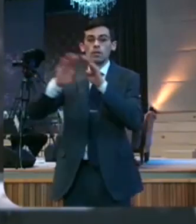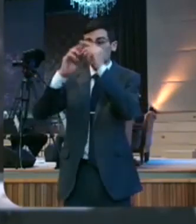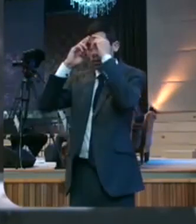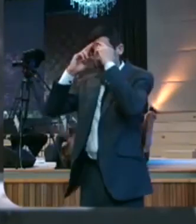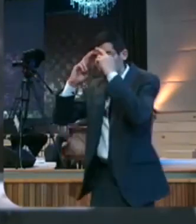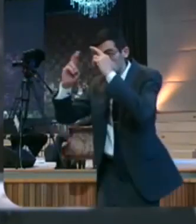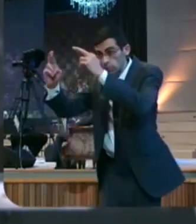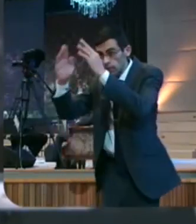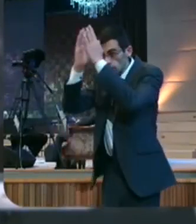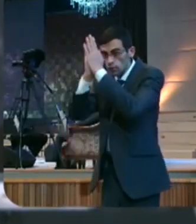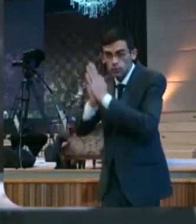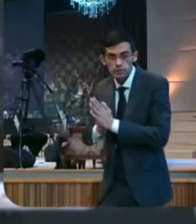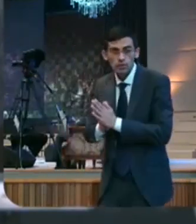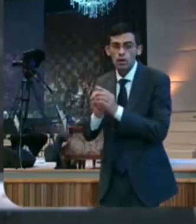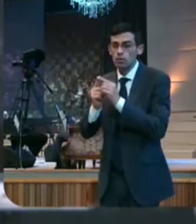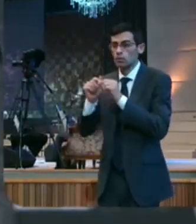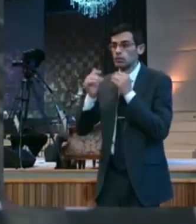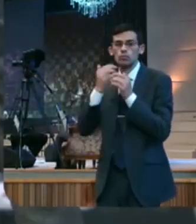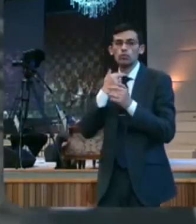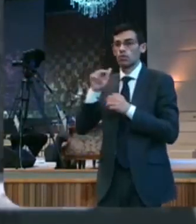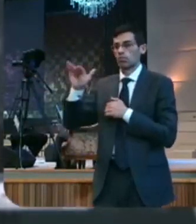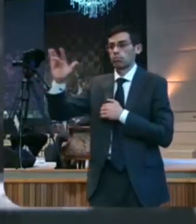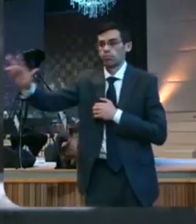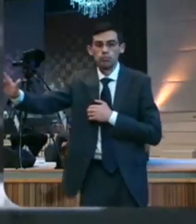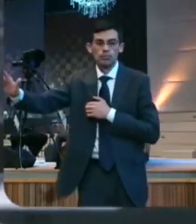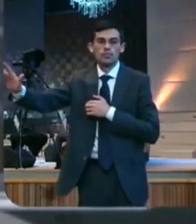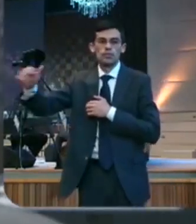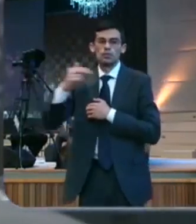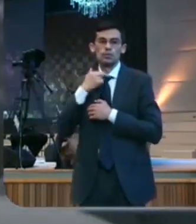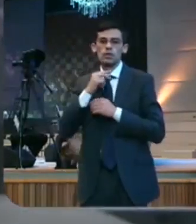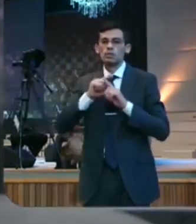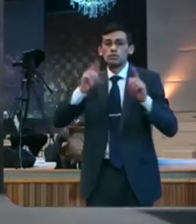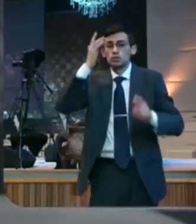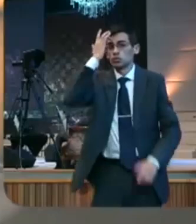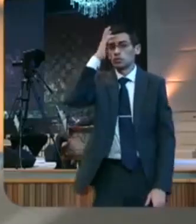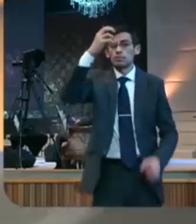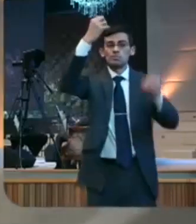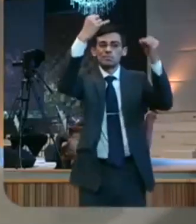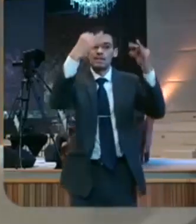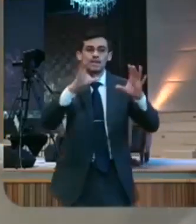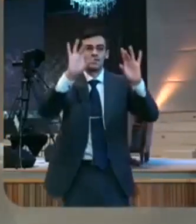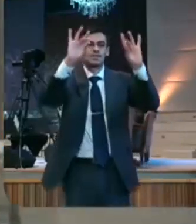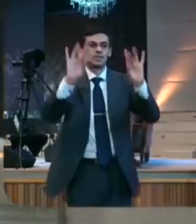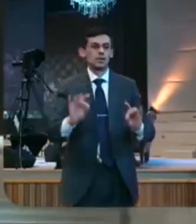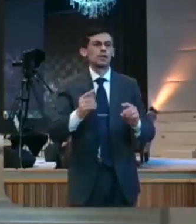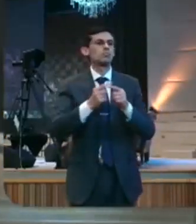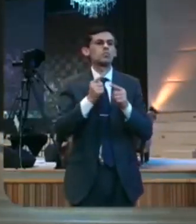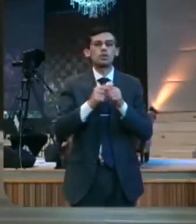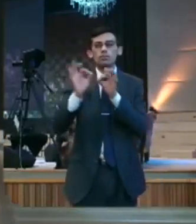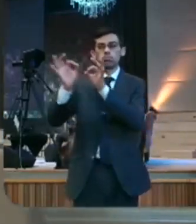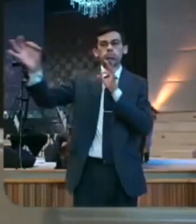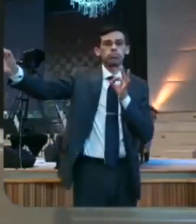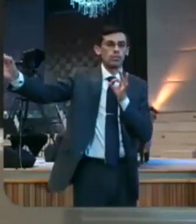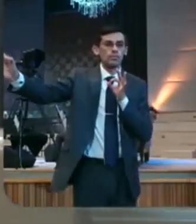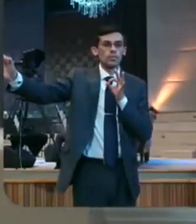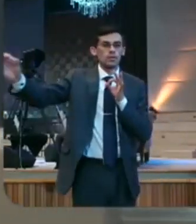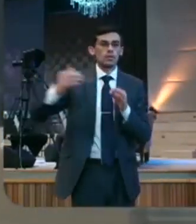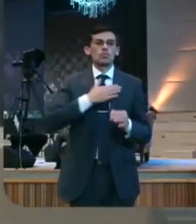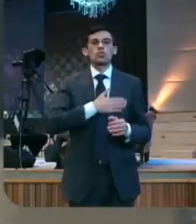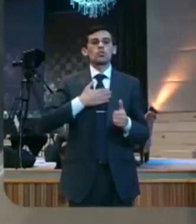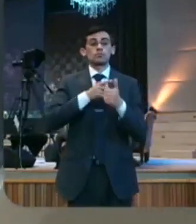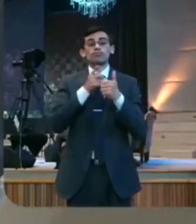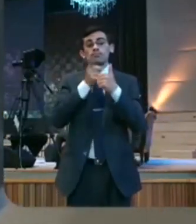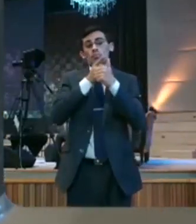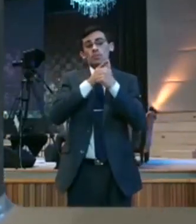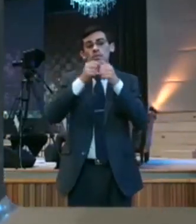respeito e adoração para que ninguém tocasse na arca. Ninguém sabe explicar direito porque era 1 quilômetro. Eu gosto da primeira